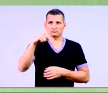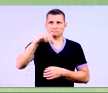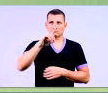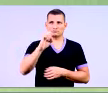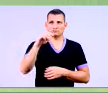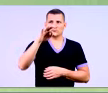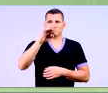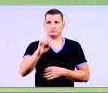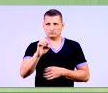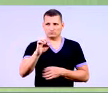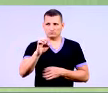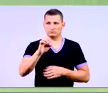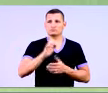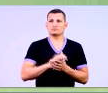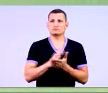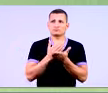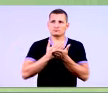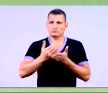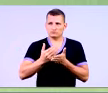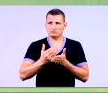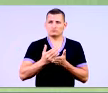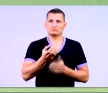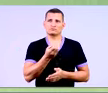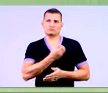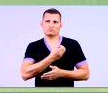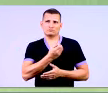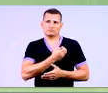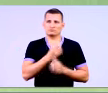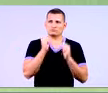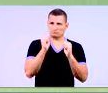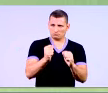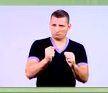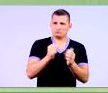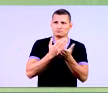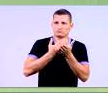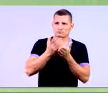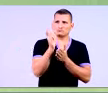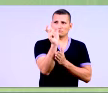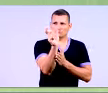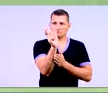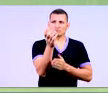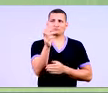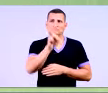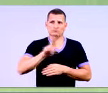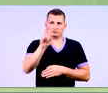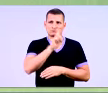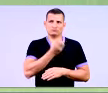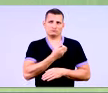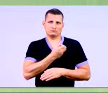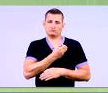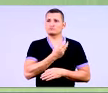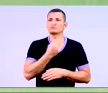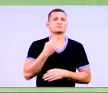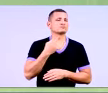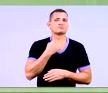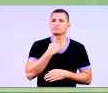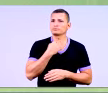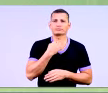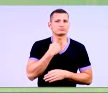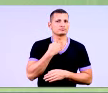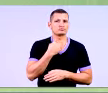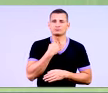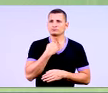começou com 11 número eu posso iniciar uma variável com o número não posso